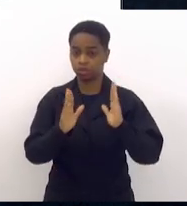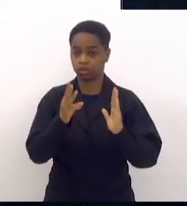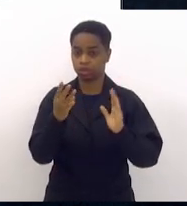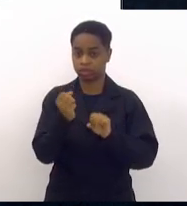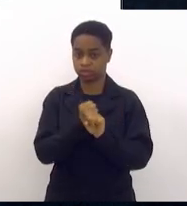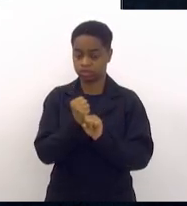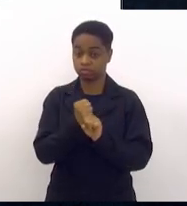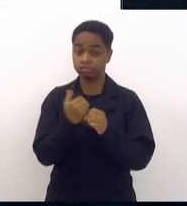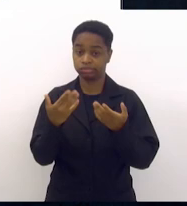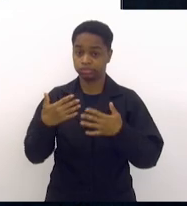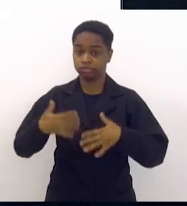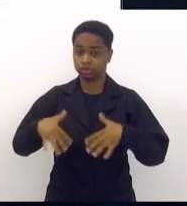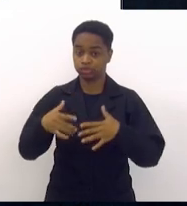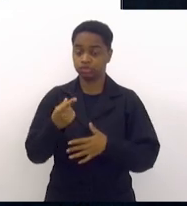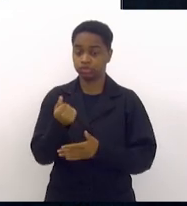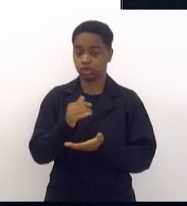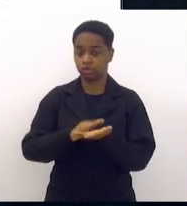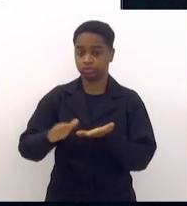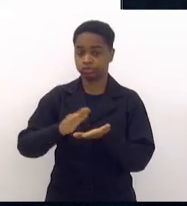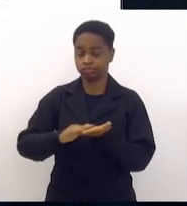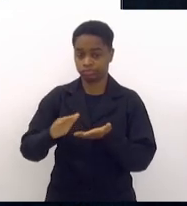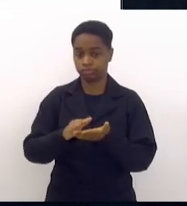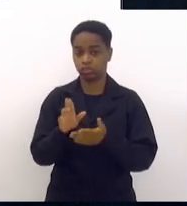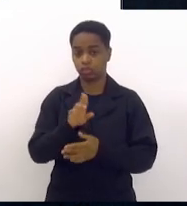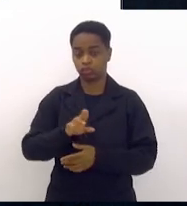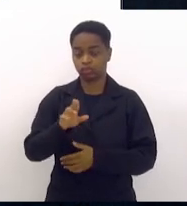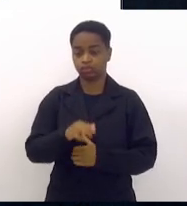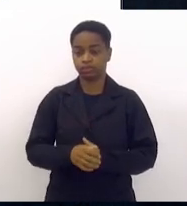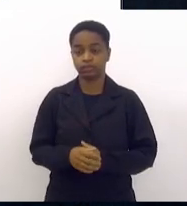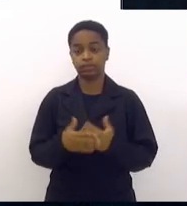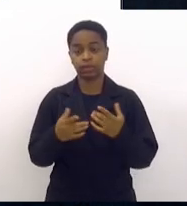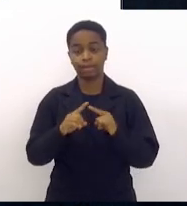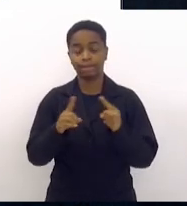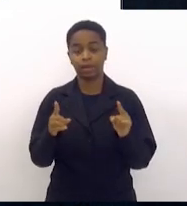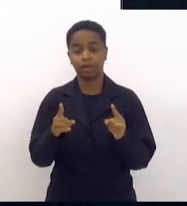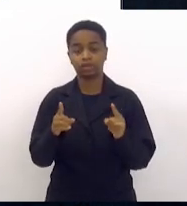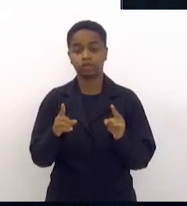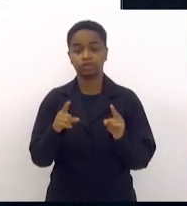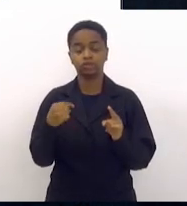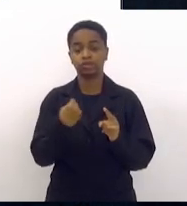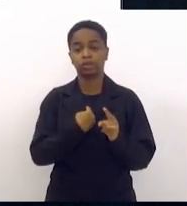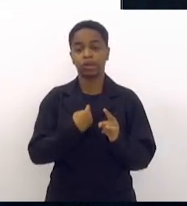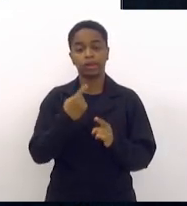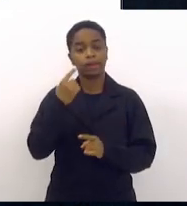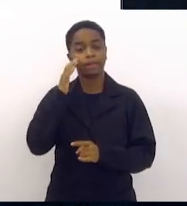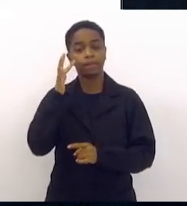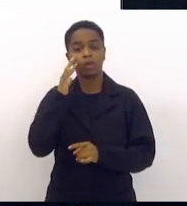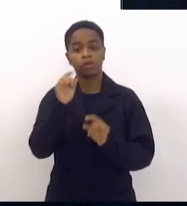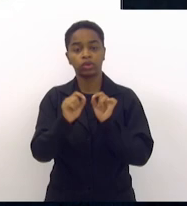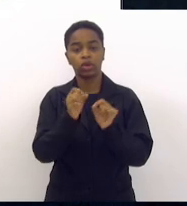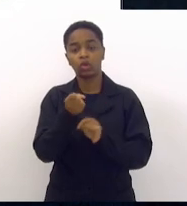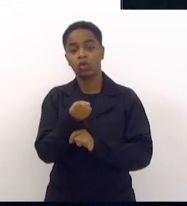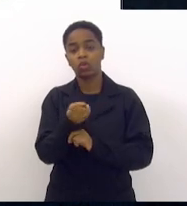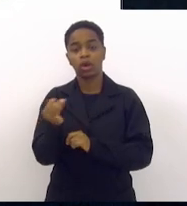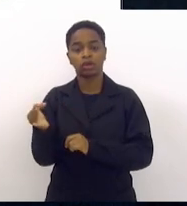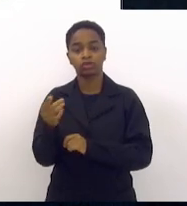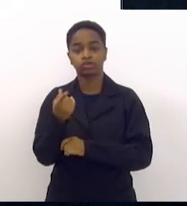anunciado e agora a questão que fica é Quanto Desse